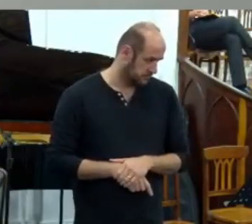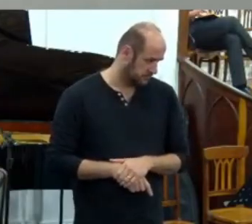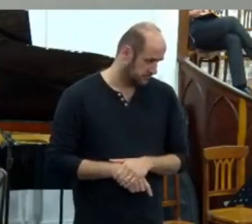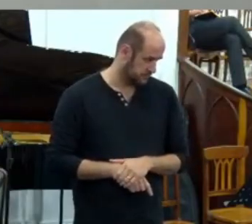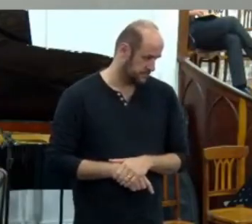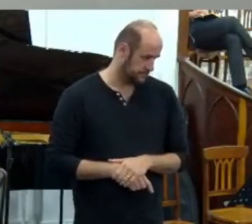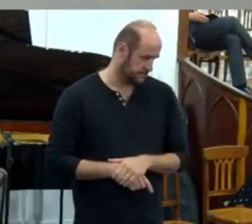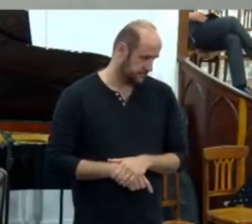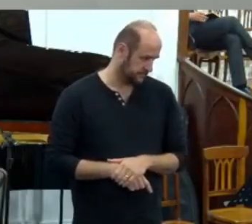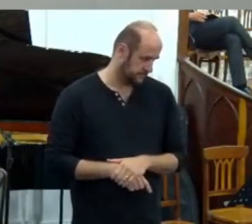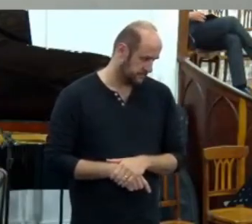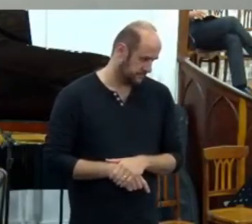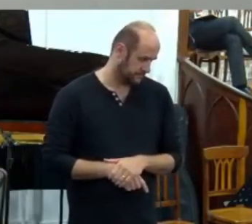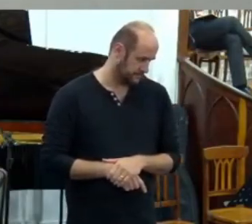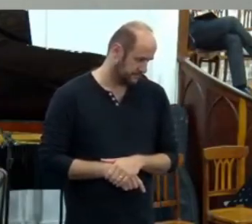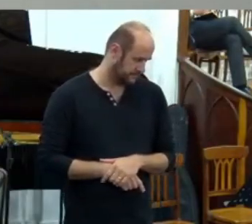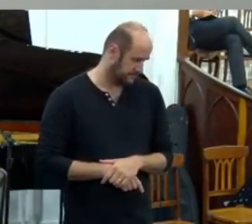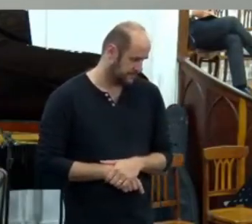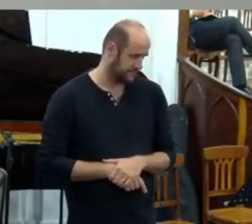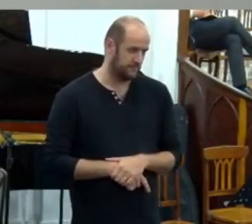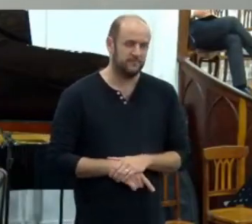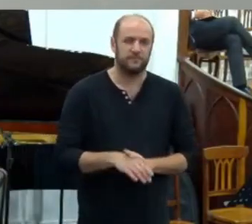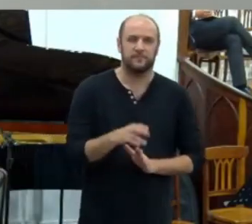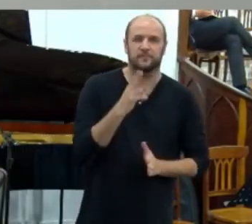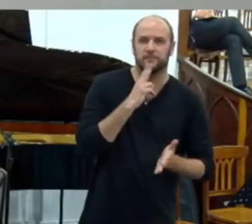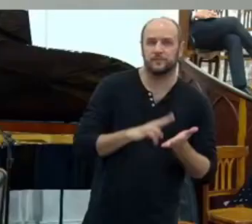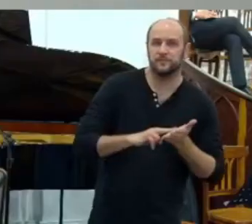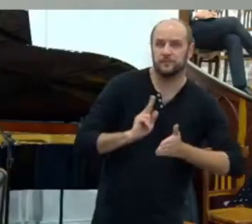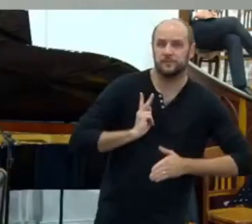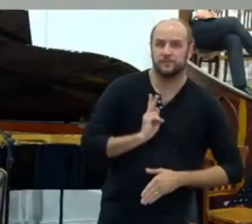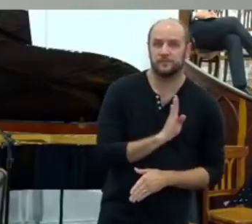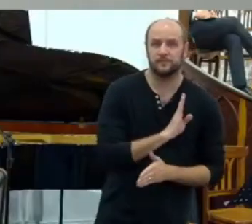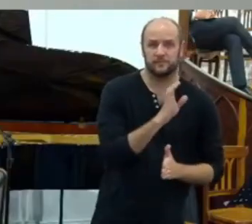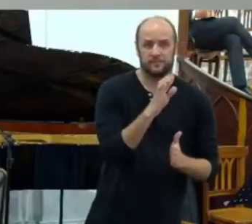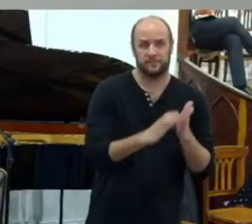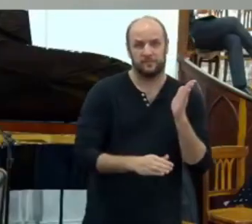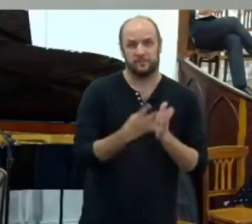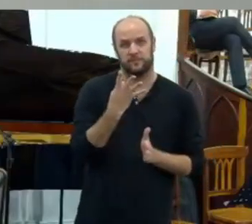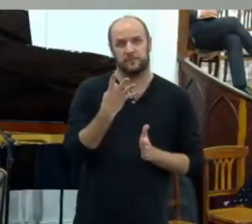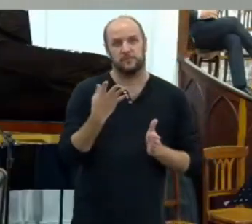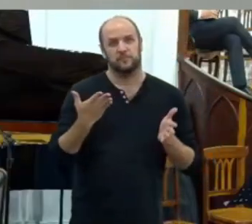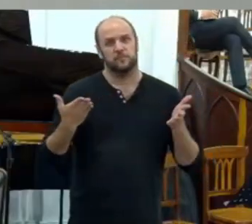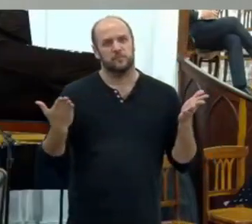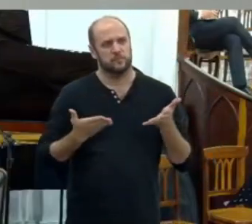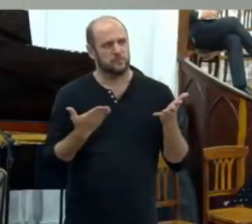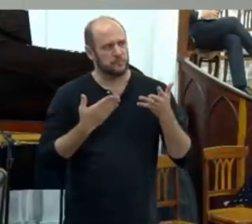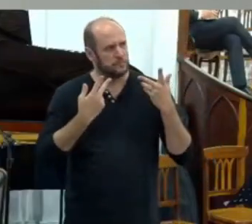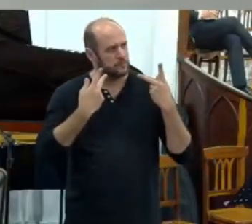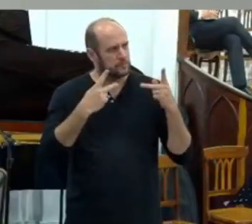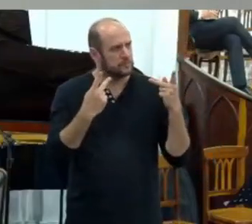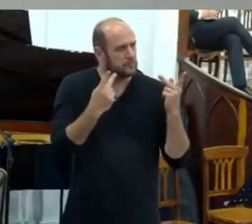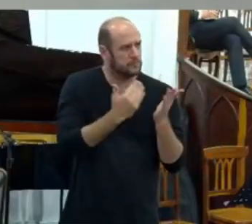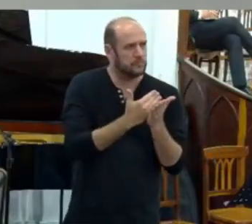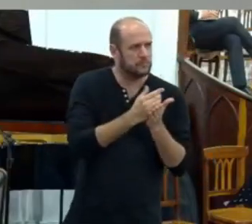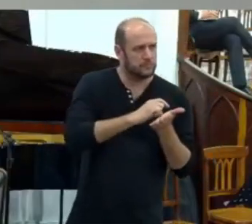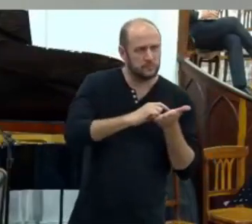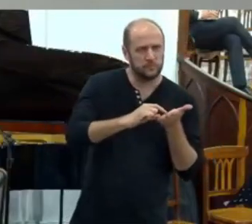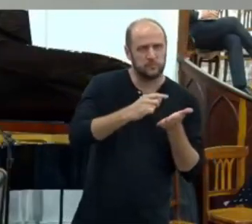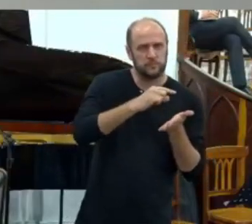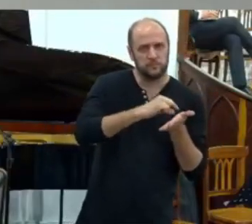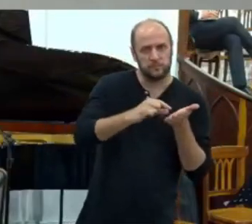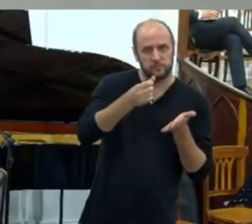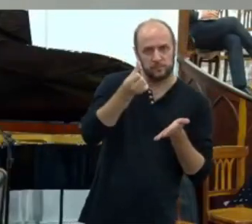Carta aos Hebreus, capítulo 4, a passagem desta noite a ser exposta começa no versículo de número